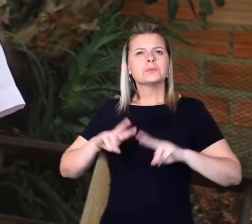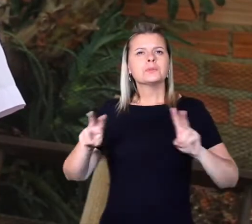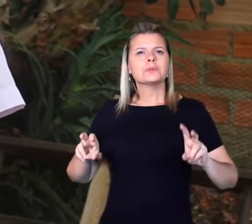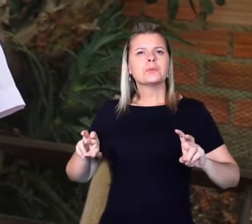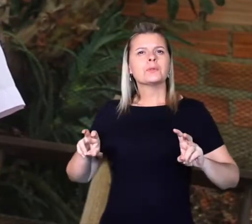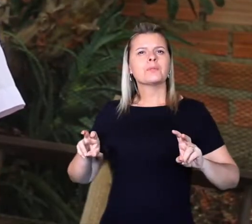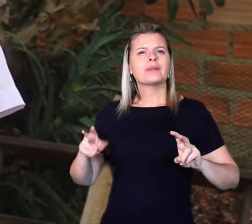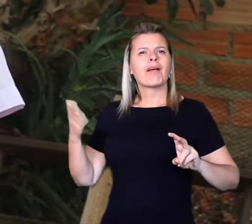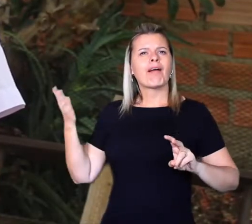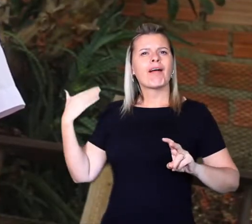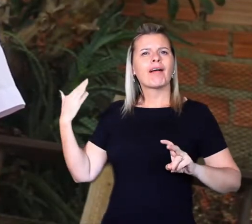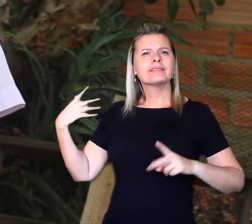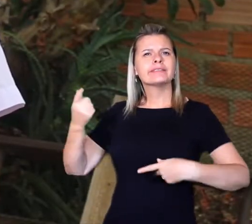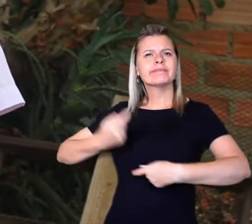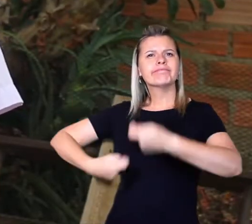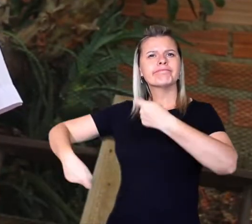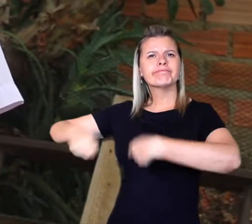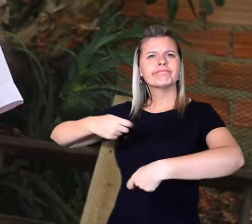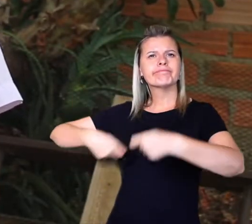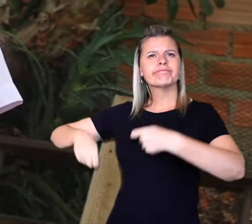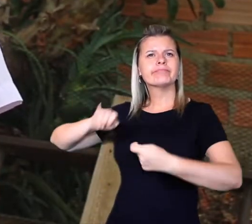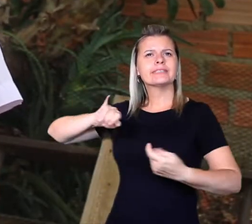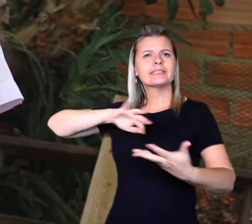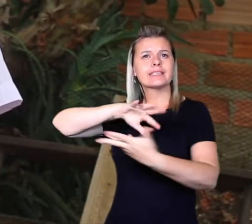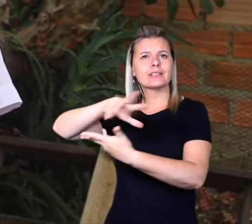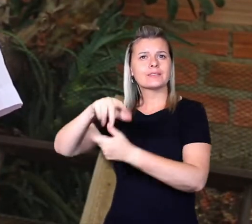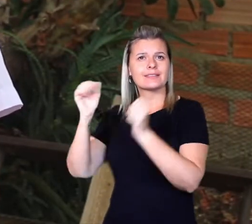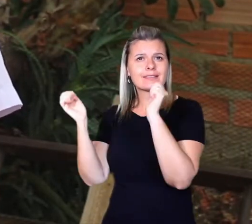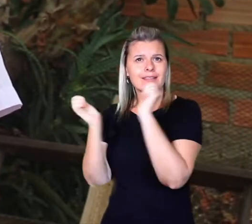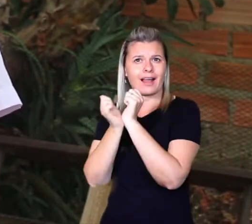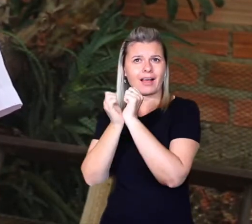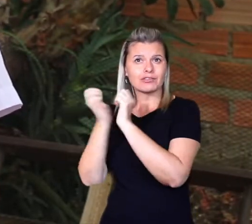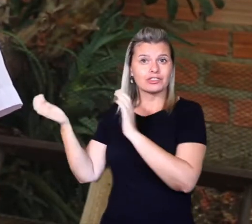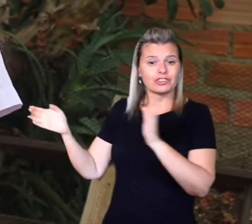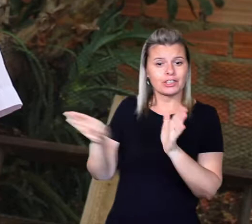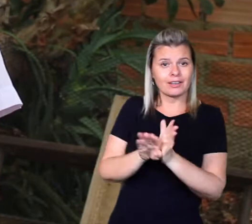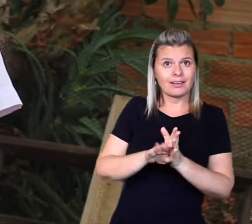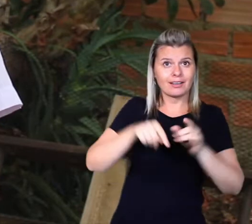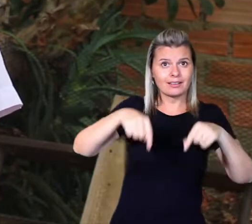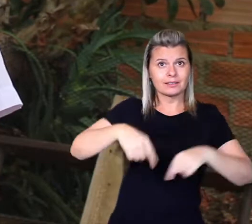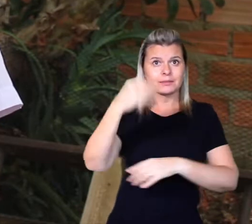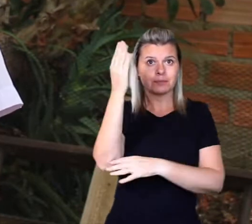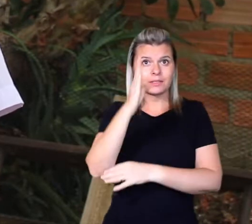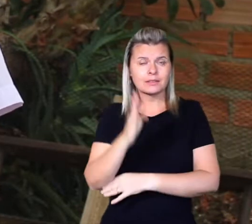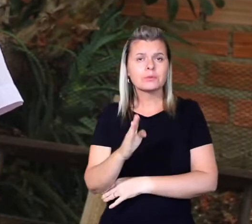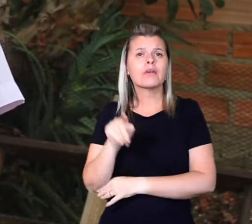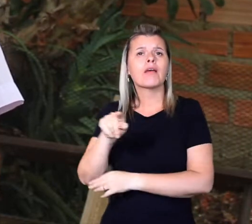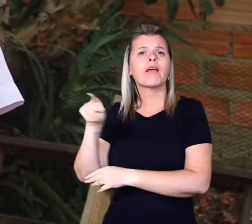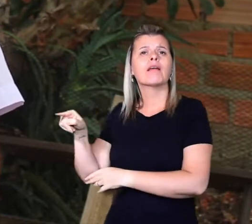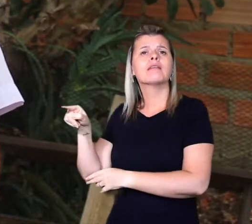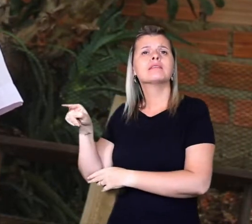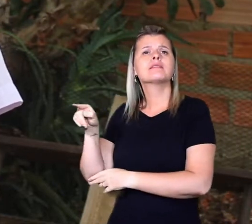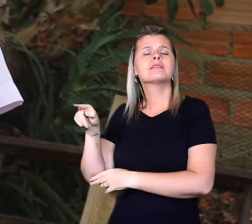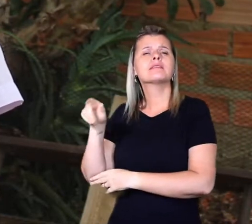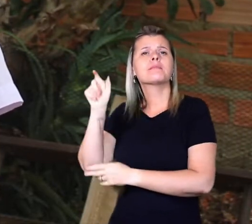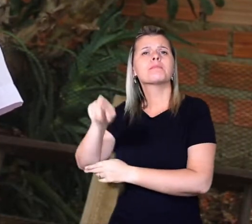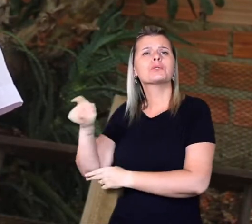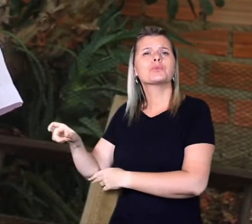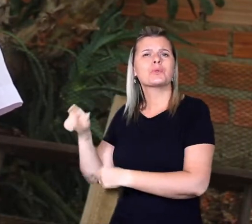sobre o tráfico internacional de escravos e a chegada dos africanos no Brasil, eles provieram